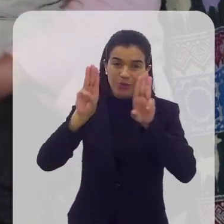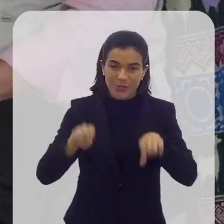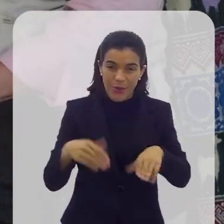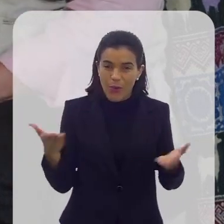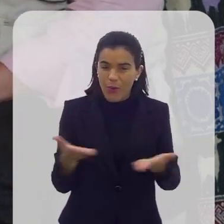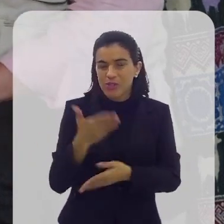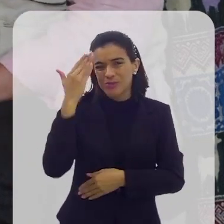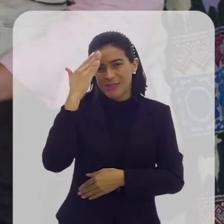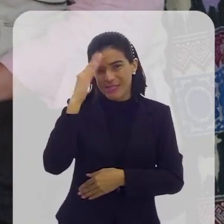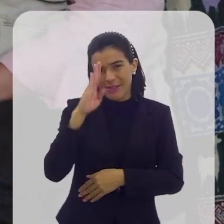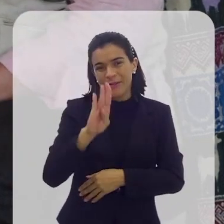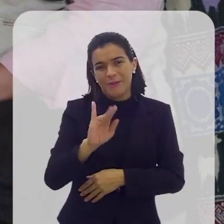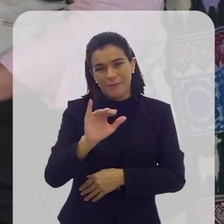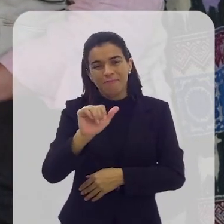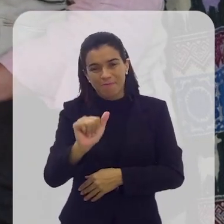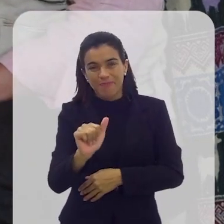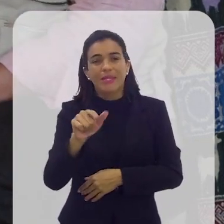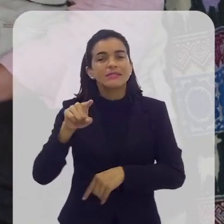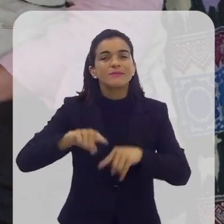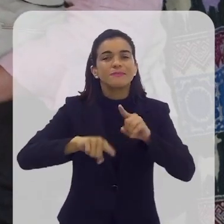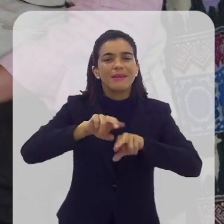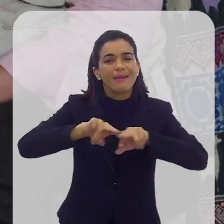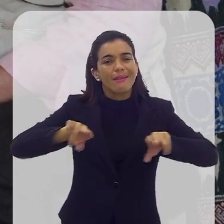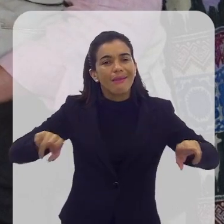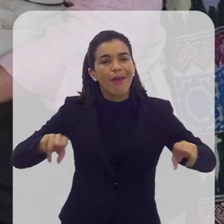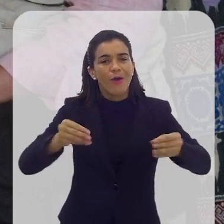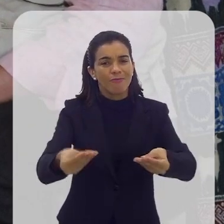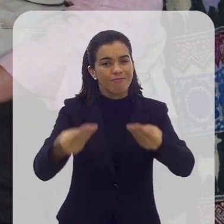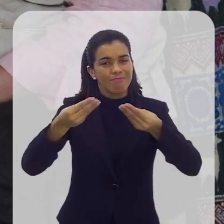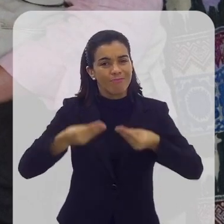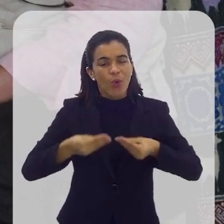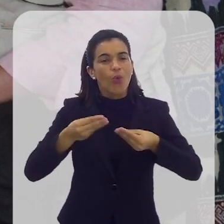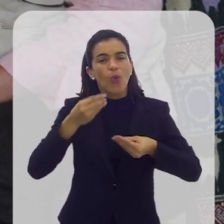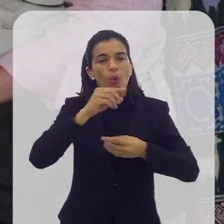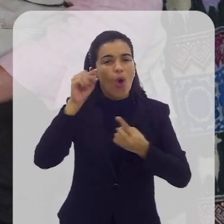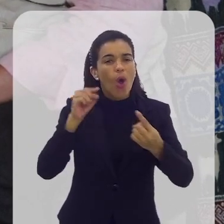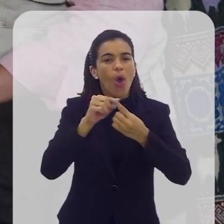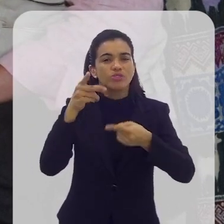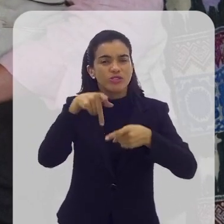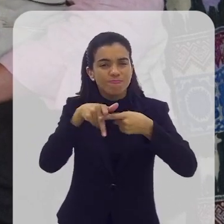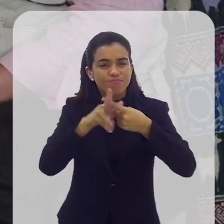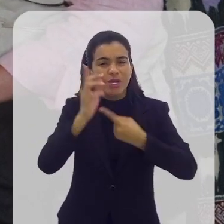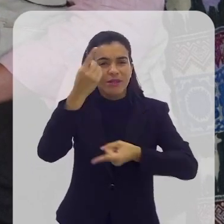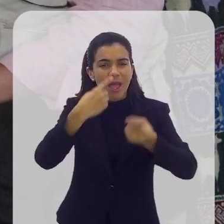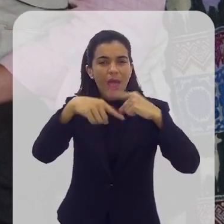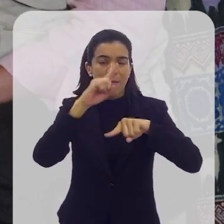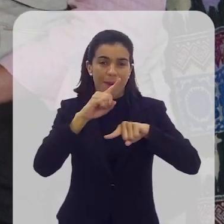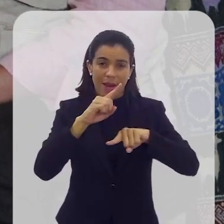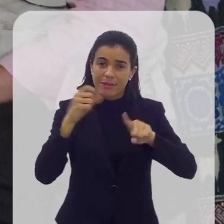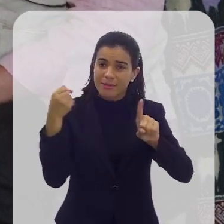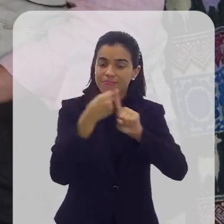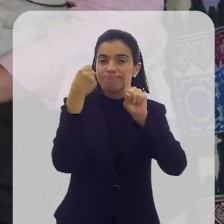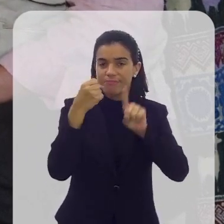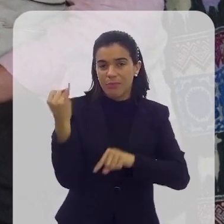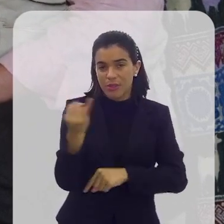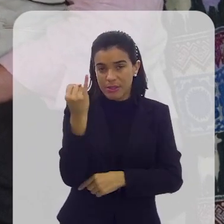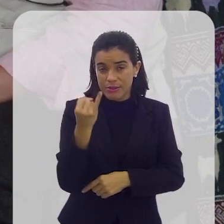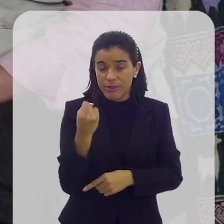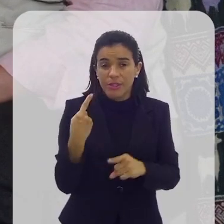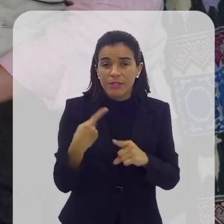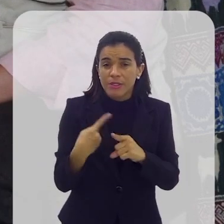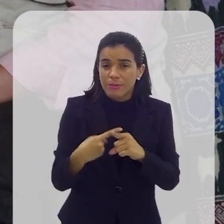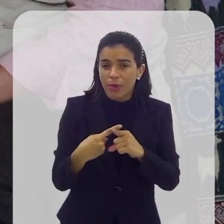lá, a pauta do movimento negro, alguma coisa da pauta LGBTQI, mas é pouca coisa. E aí é de